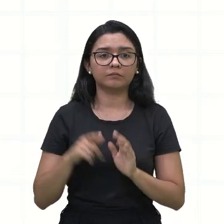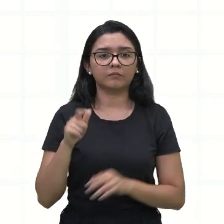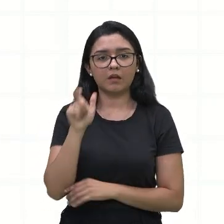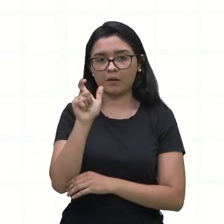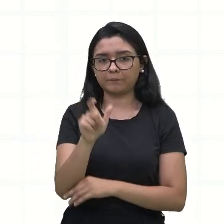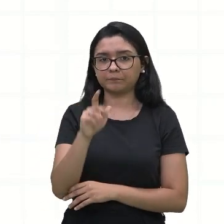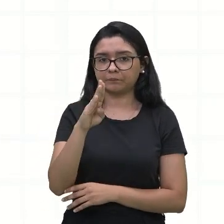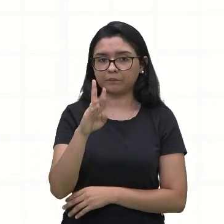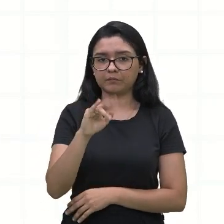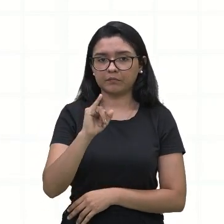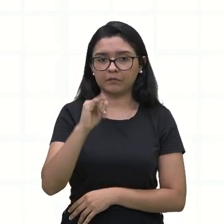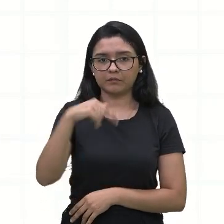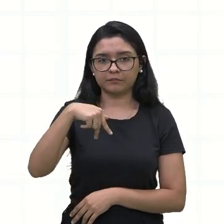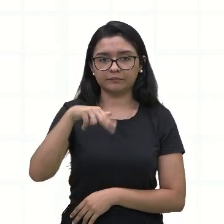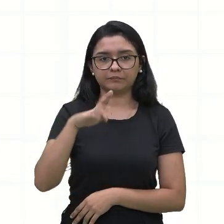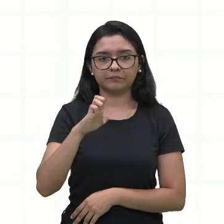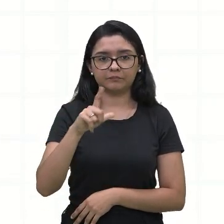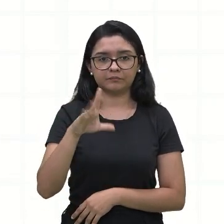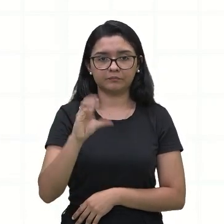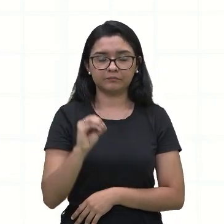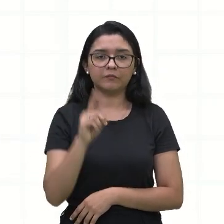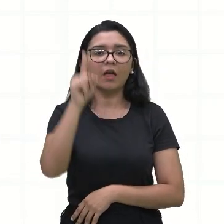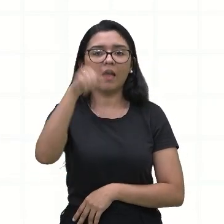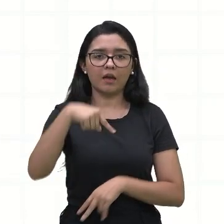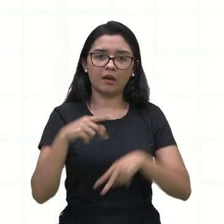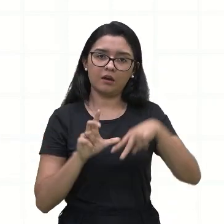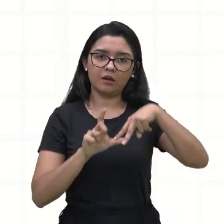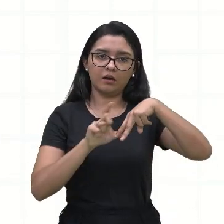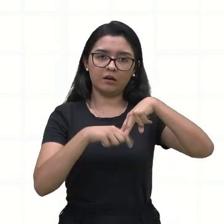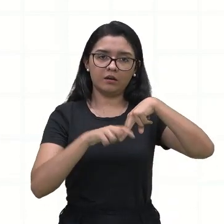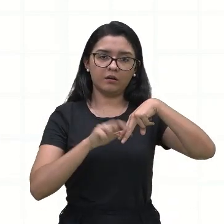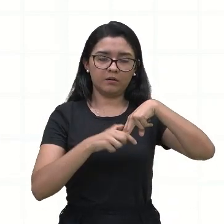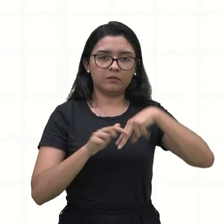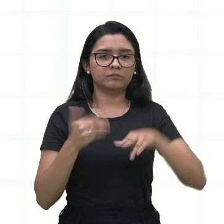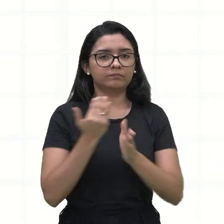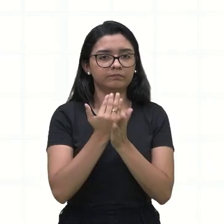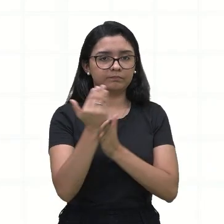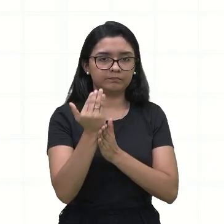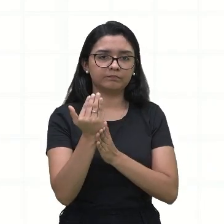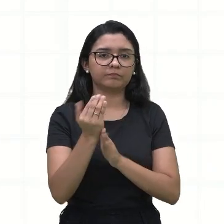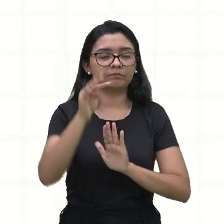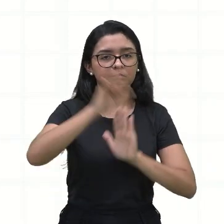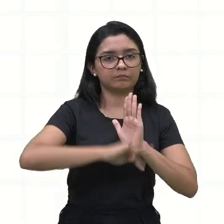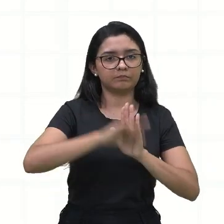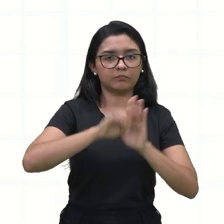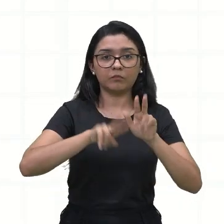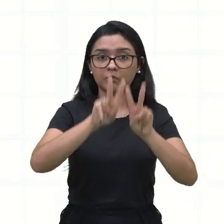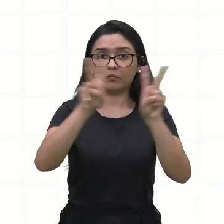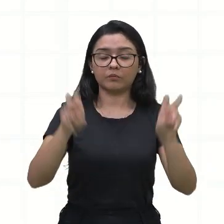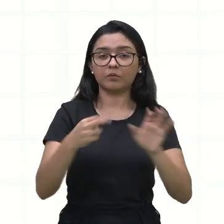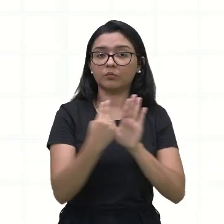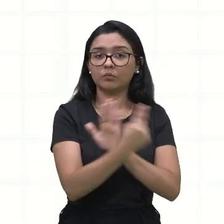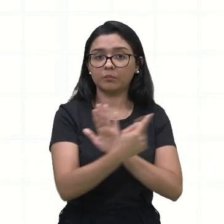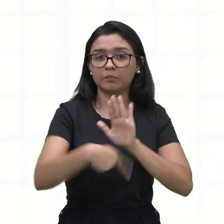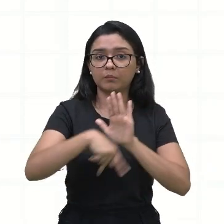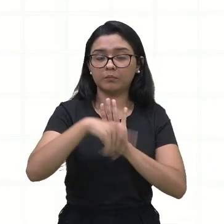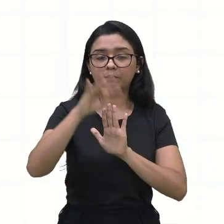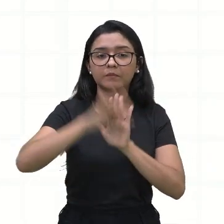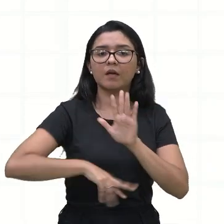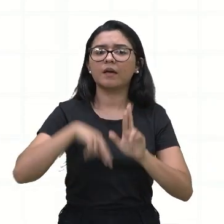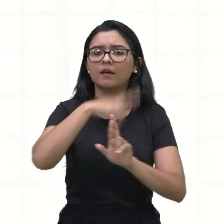refere ao bambolê, mencionado no título, né, que é introduzido no início do texto. Essa referência permite